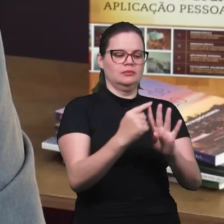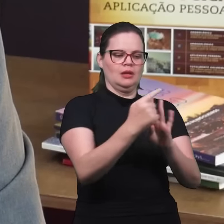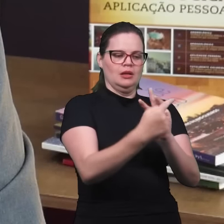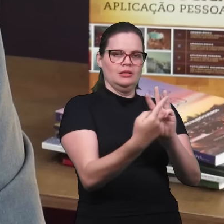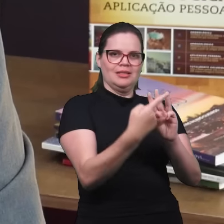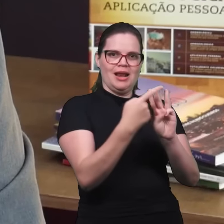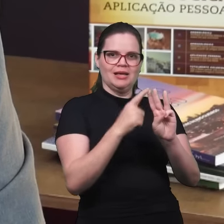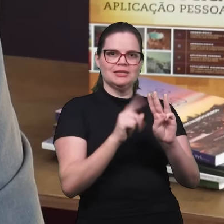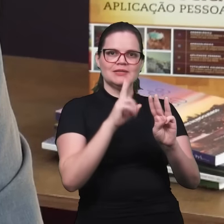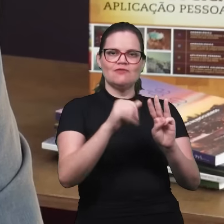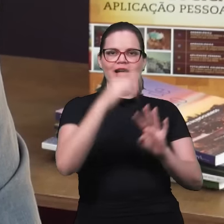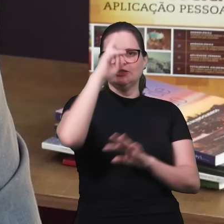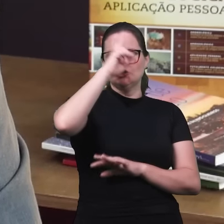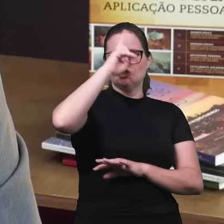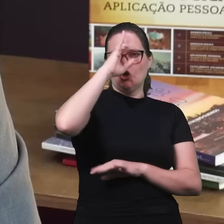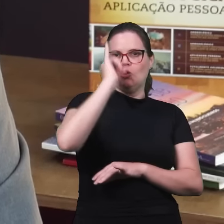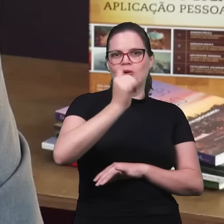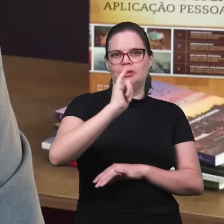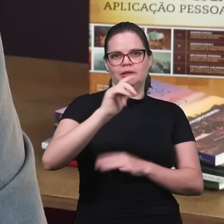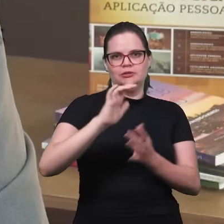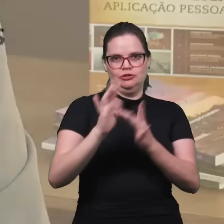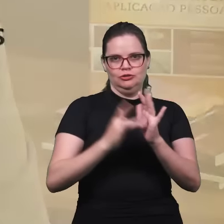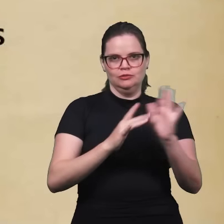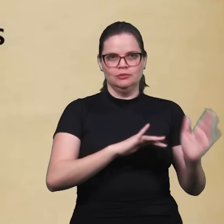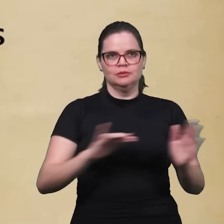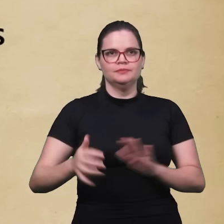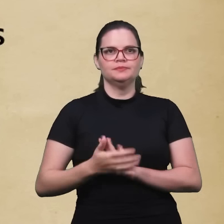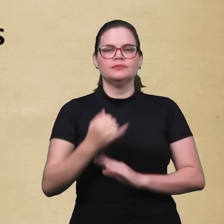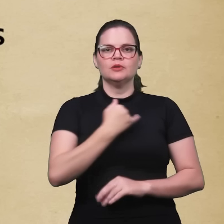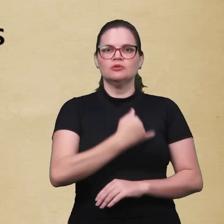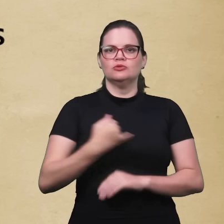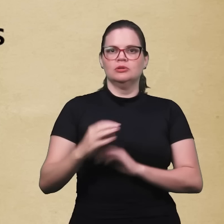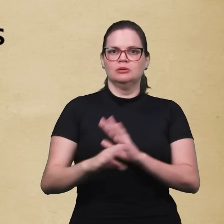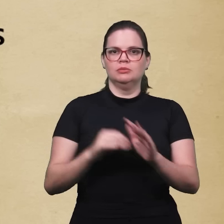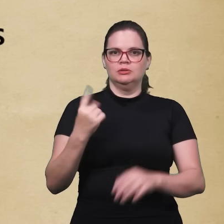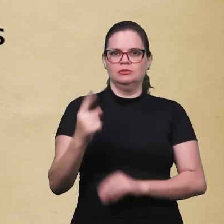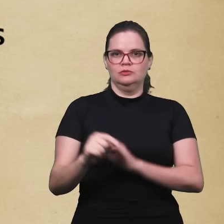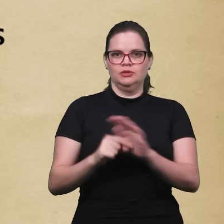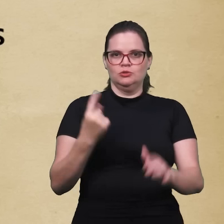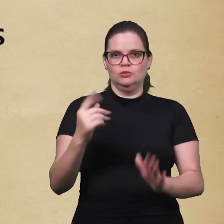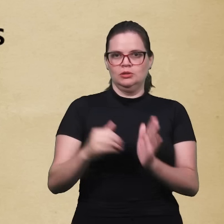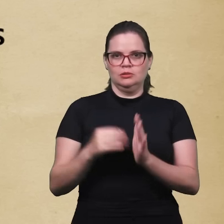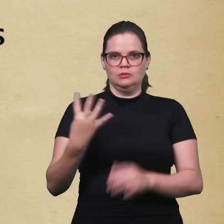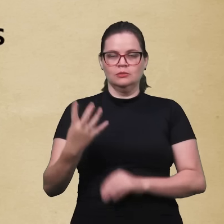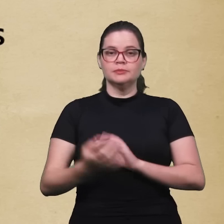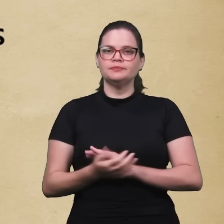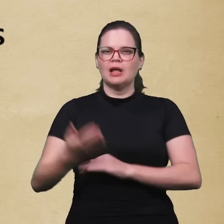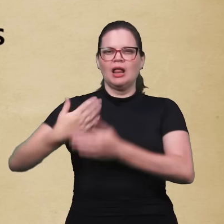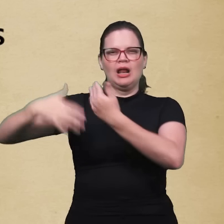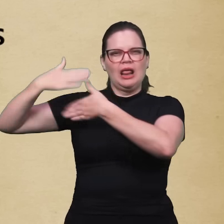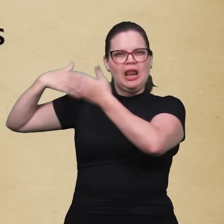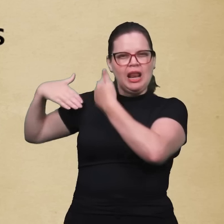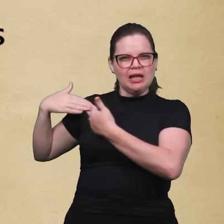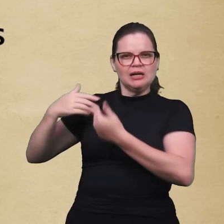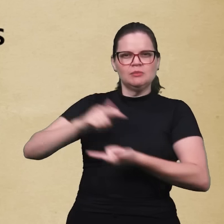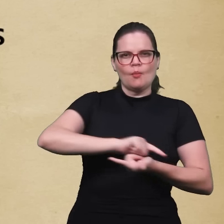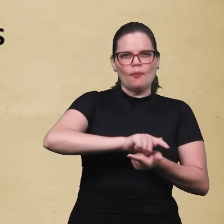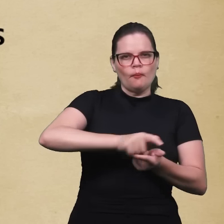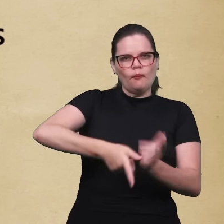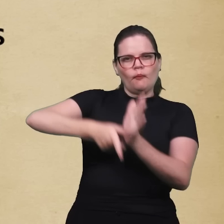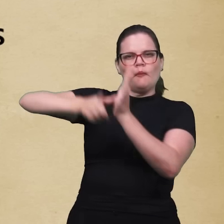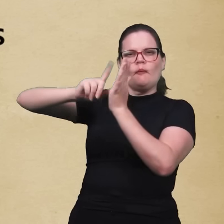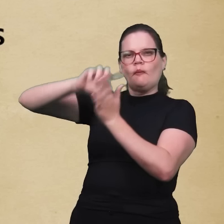no capítulo 1, nos versos de 1 a 4, diz assim: No princípio era o Verbo, e o Verbo estava com Deus, e o